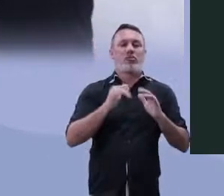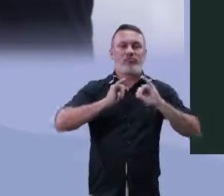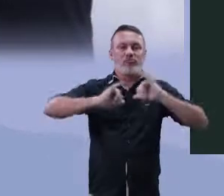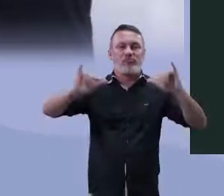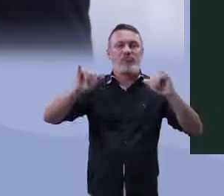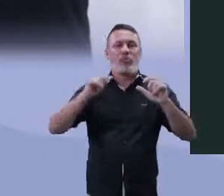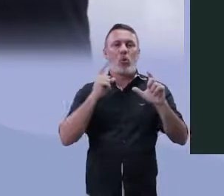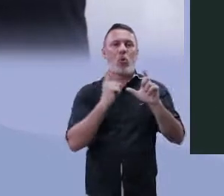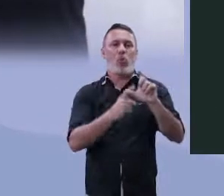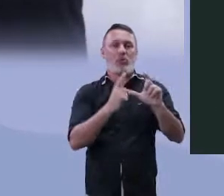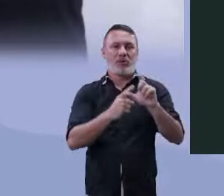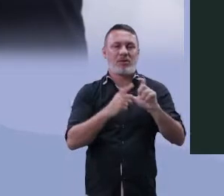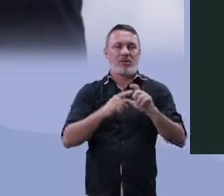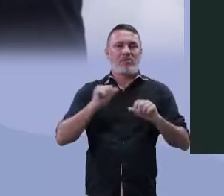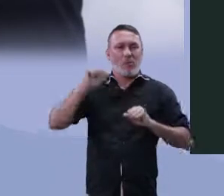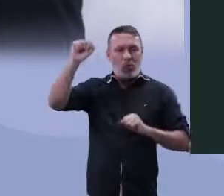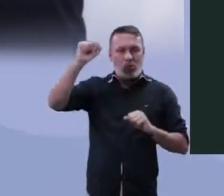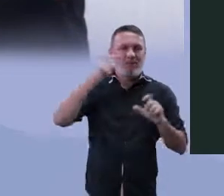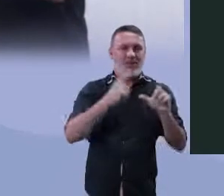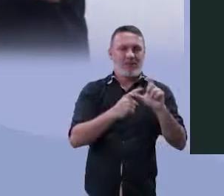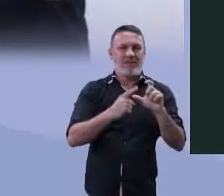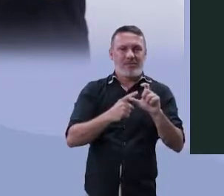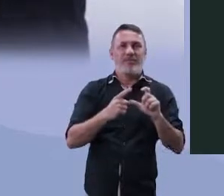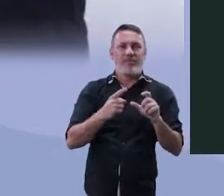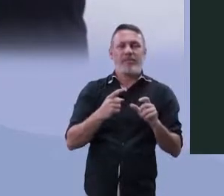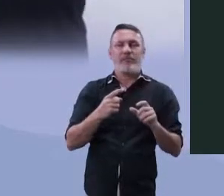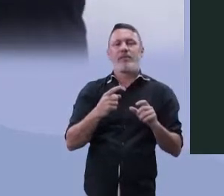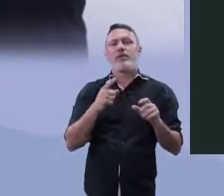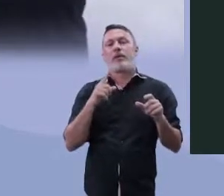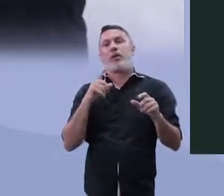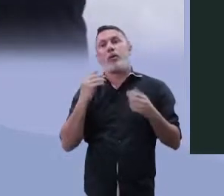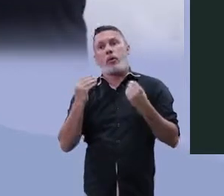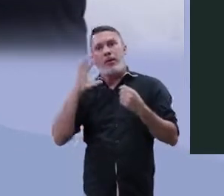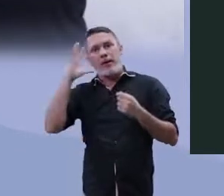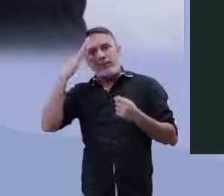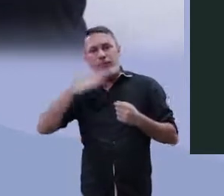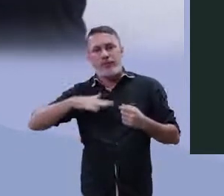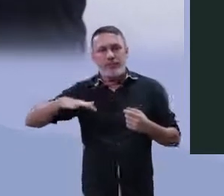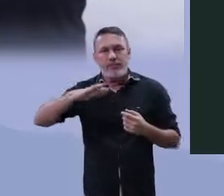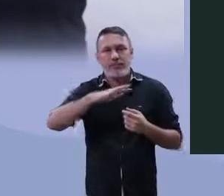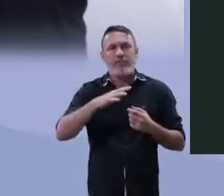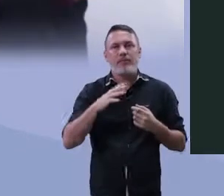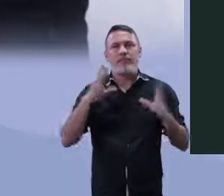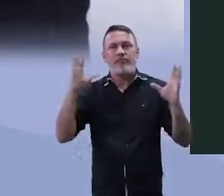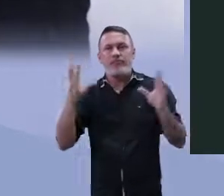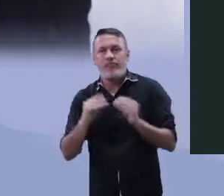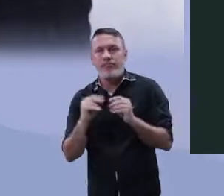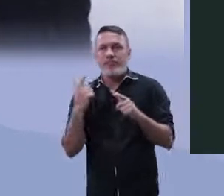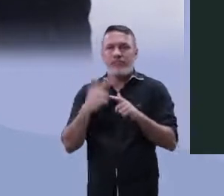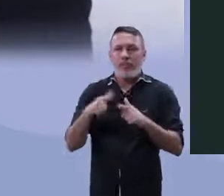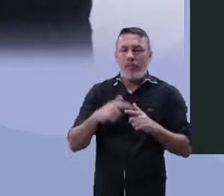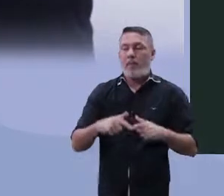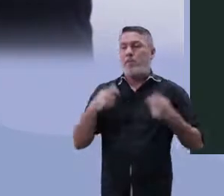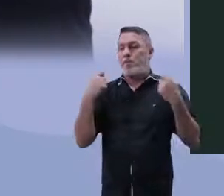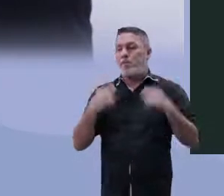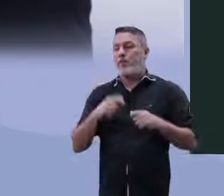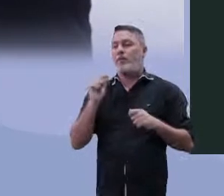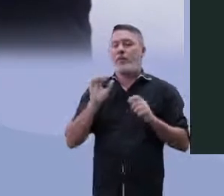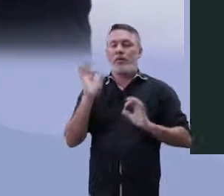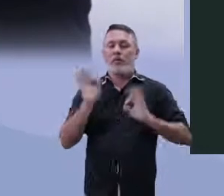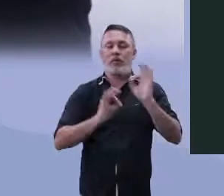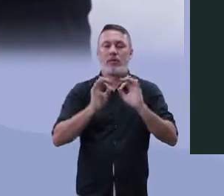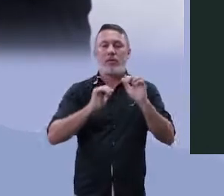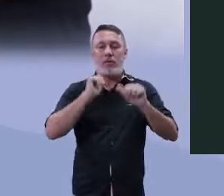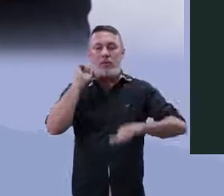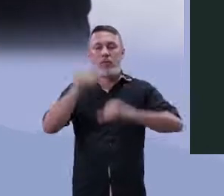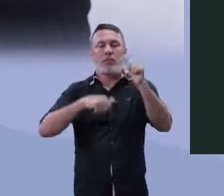Comunista, e que, para resolver ou solucionar, né, equacionar os problemas, é necessária a realização